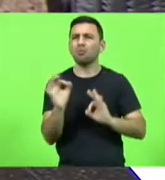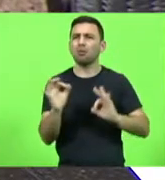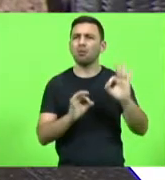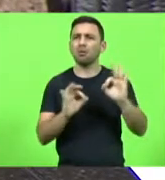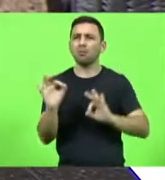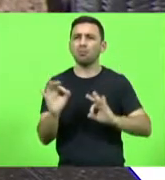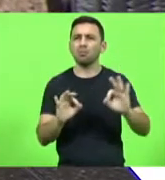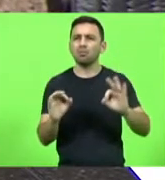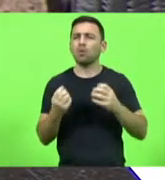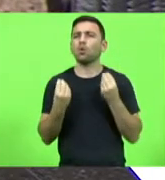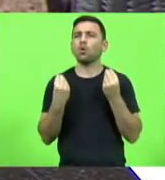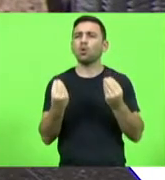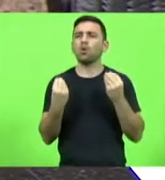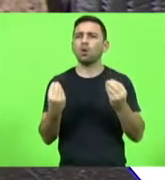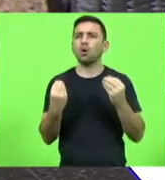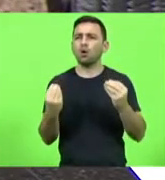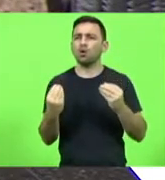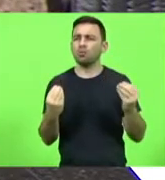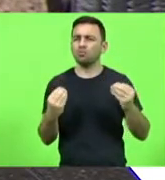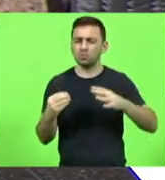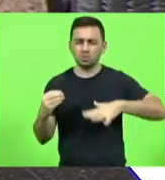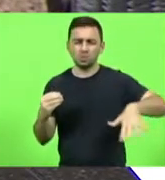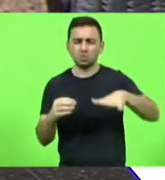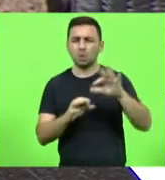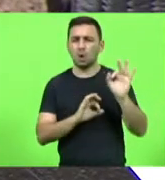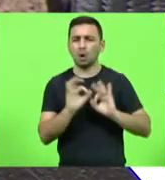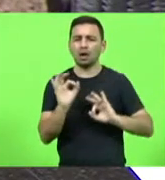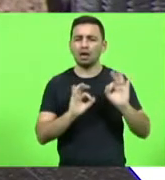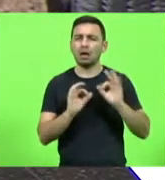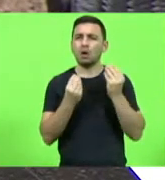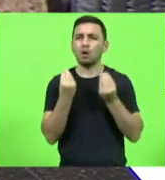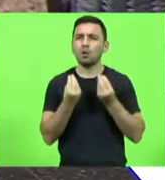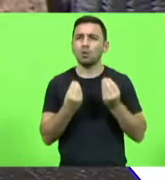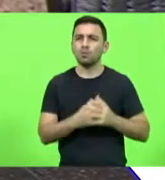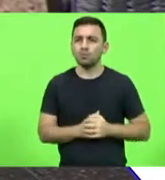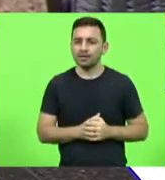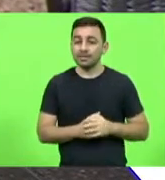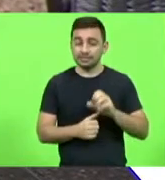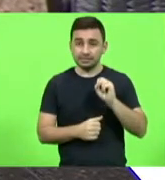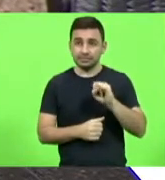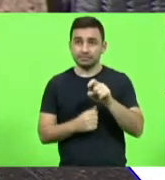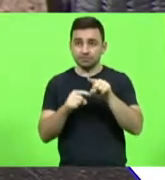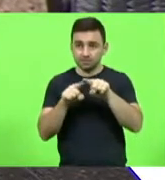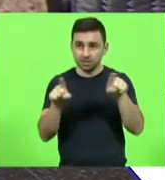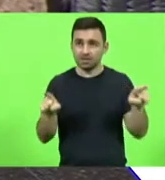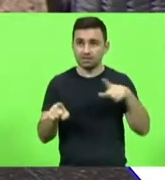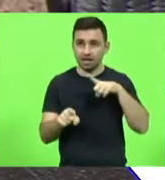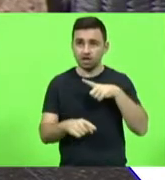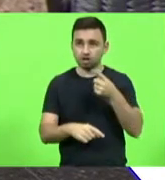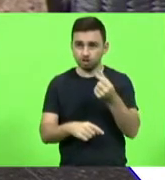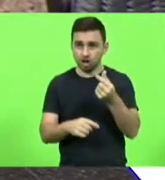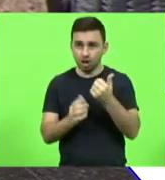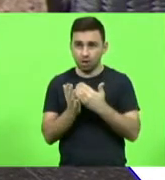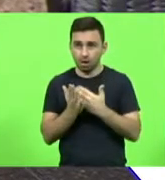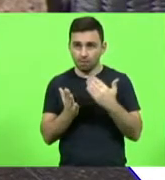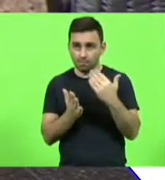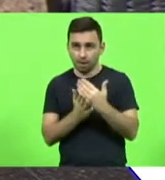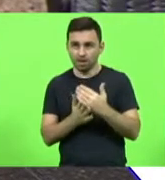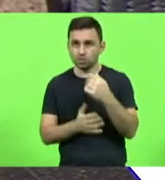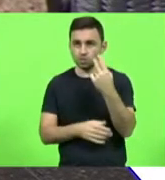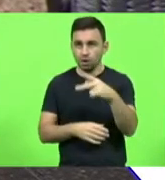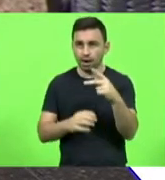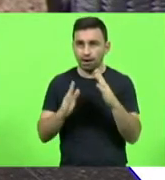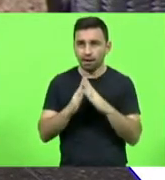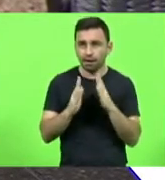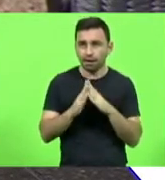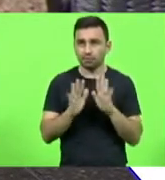que isso pode ser colocar a casa em ordem? Se você, por algum momento, teve uma renda extra na sua casa, na sua família,